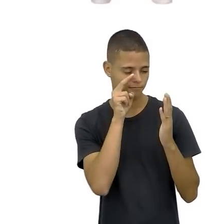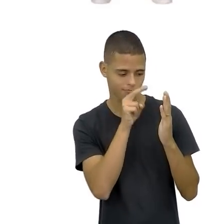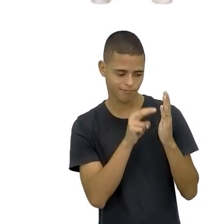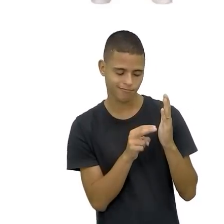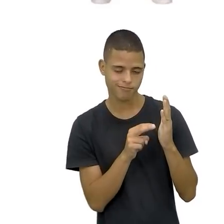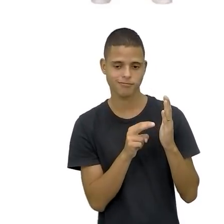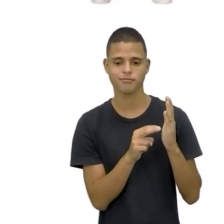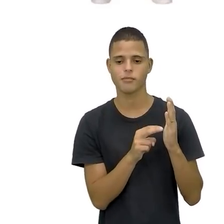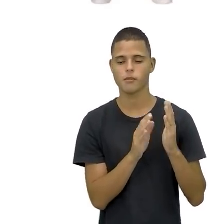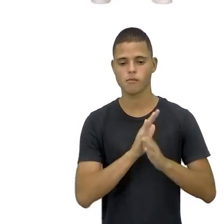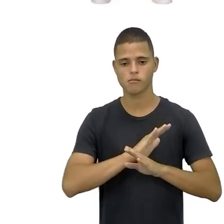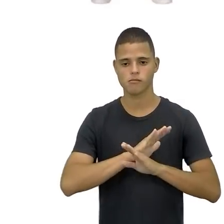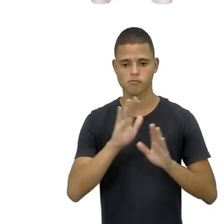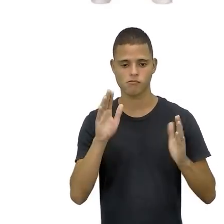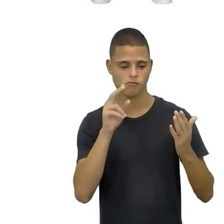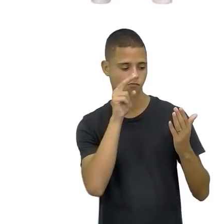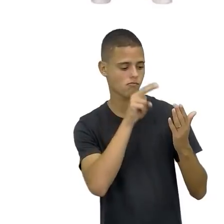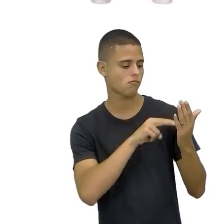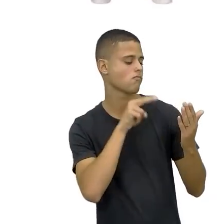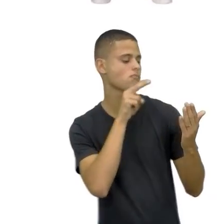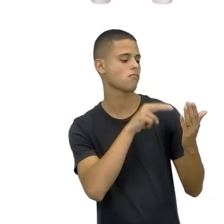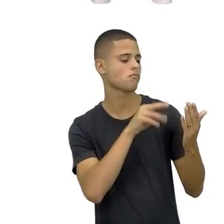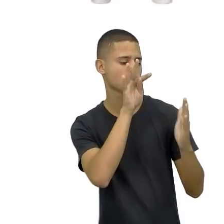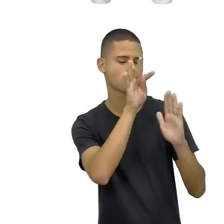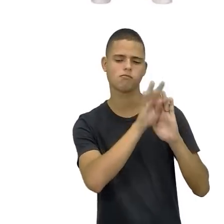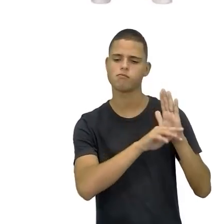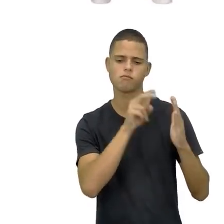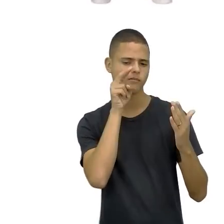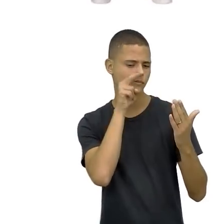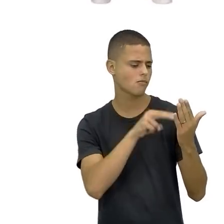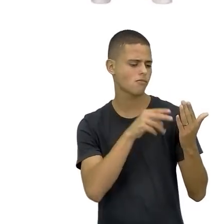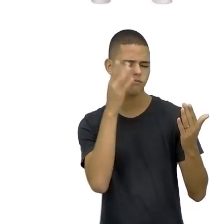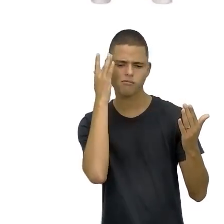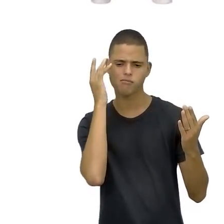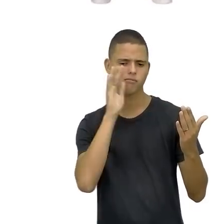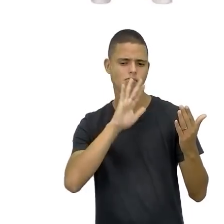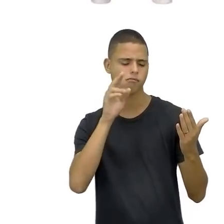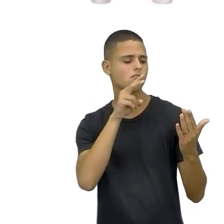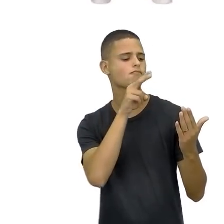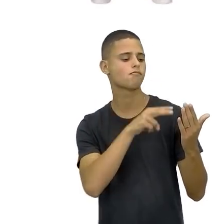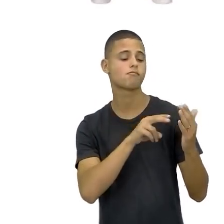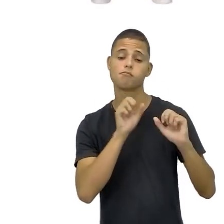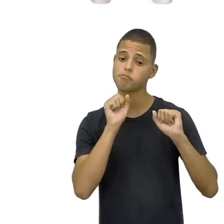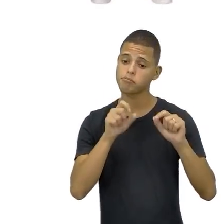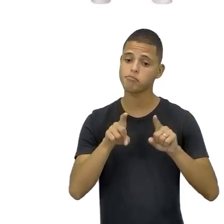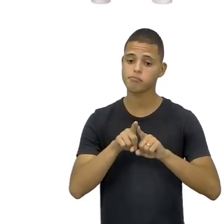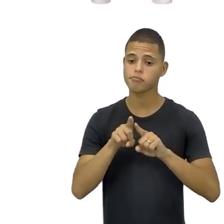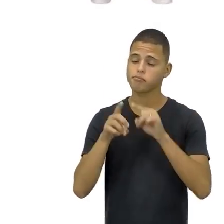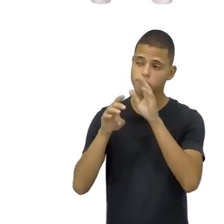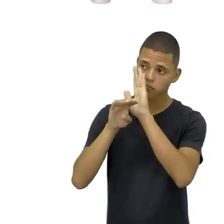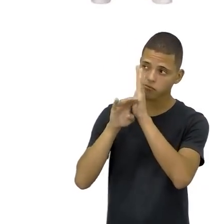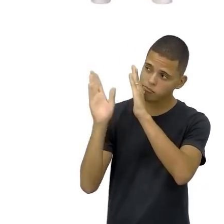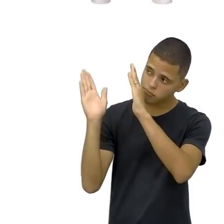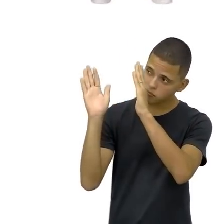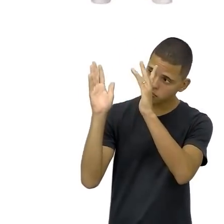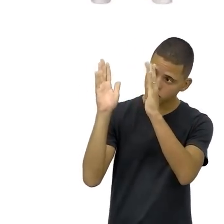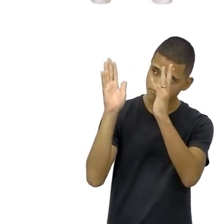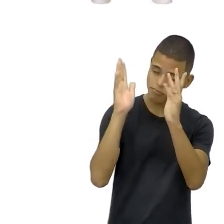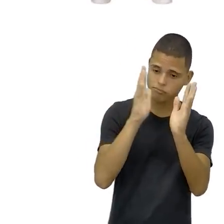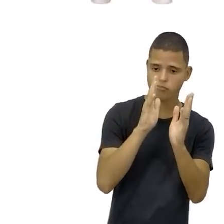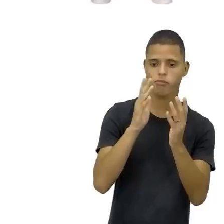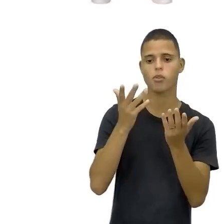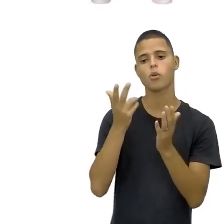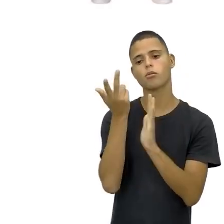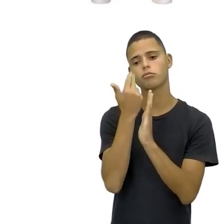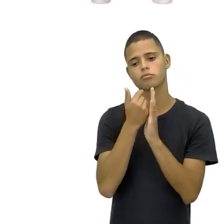apenas em leituras de textos escritos, né? A leitura também pode ser nesse sentido dos vídeos, das imagens, né, da